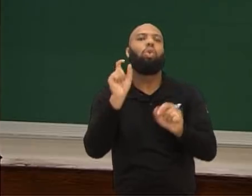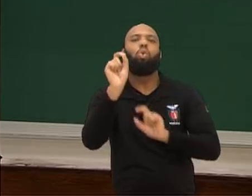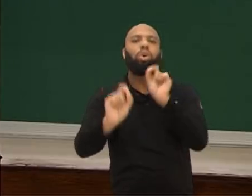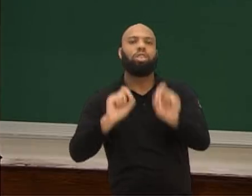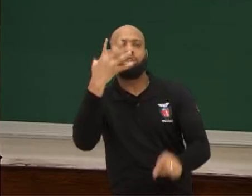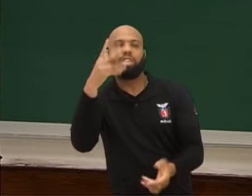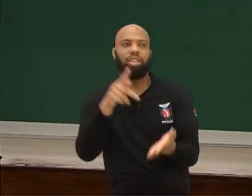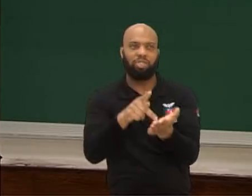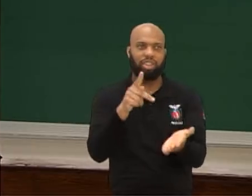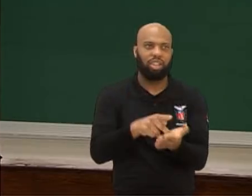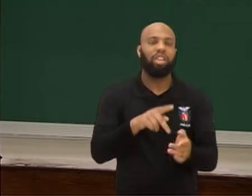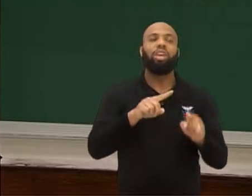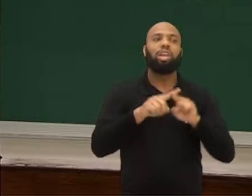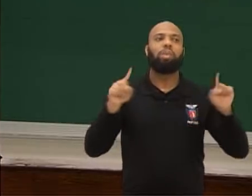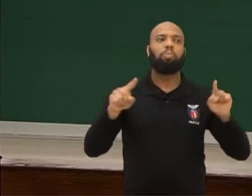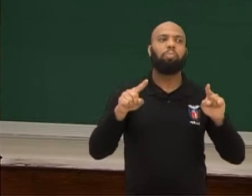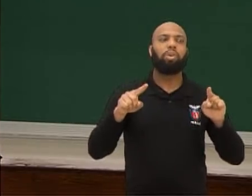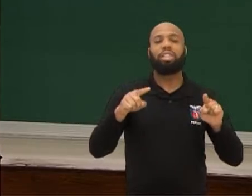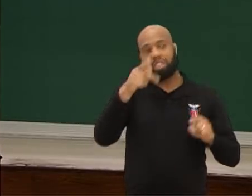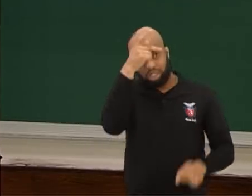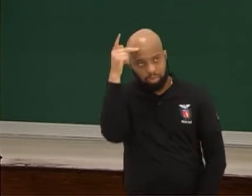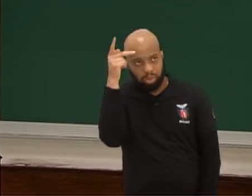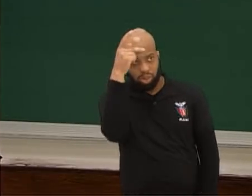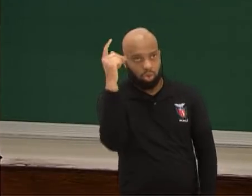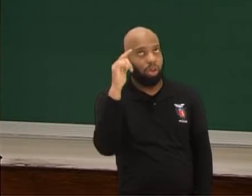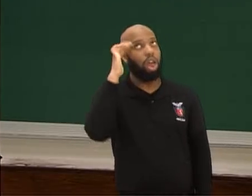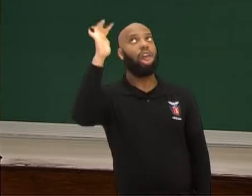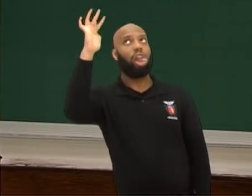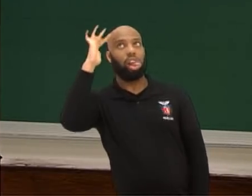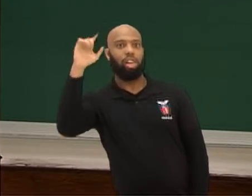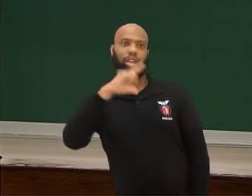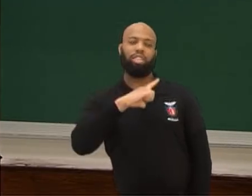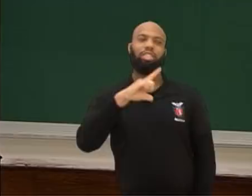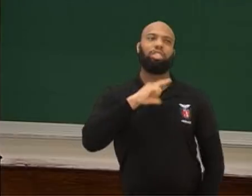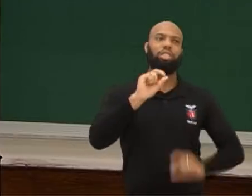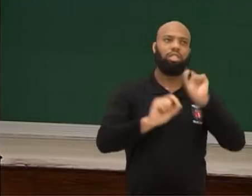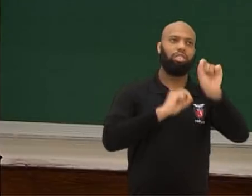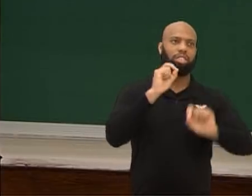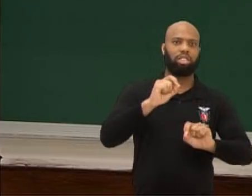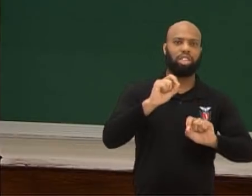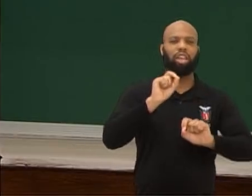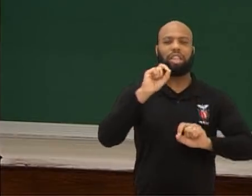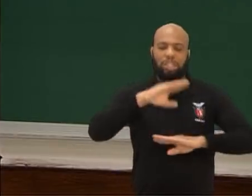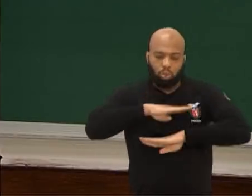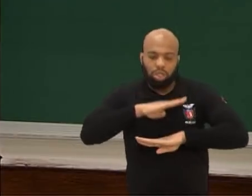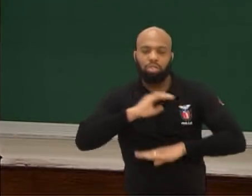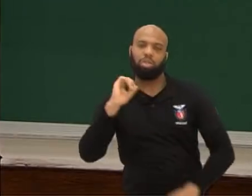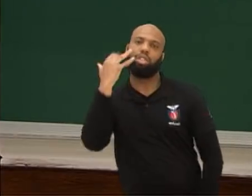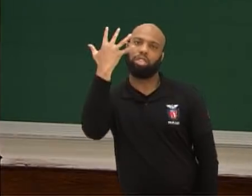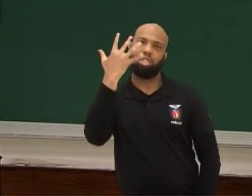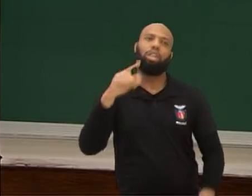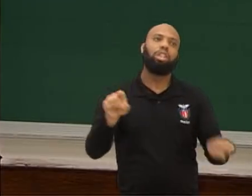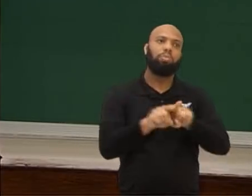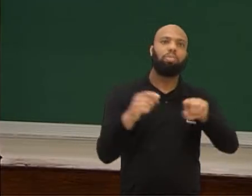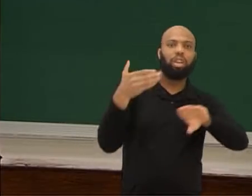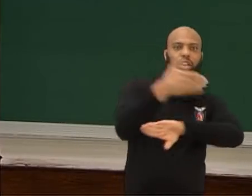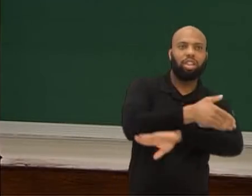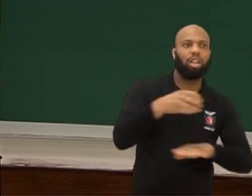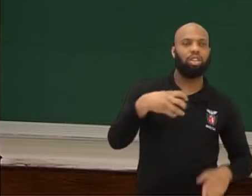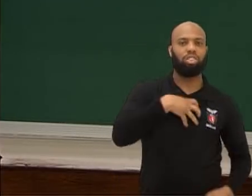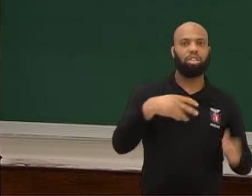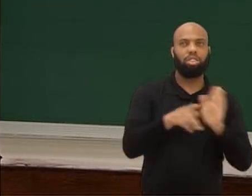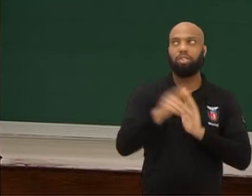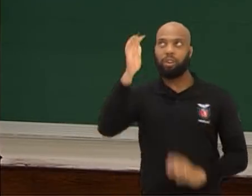acontecendo na tela. Só que isso não impedia as pessoas de imaginarem aquela cena acontecendo e entrarem na fantasia